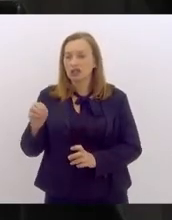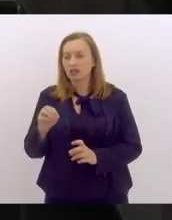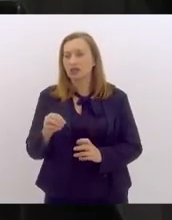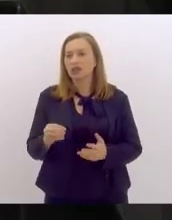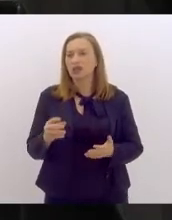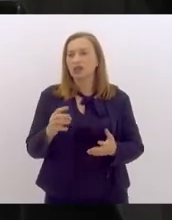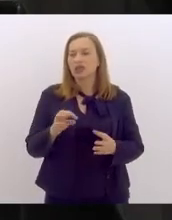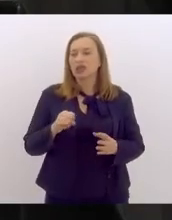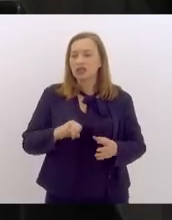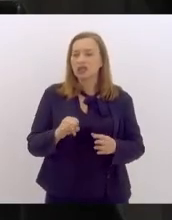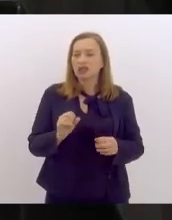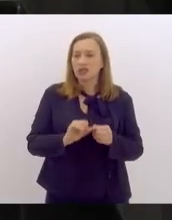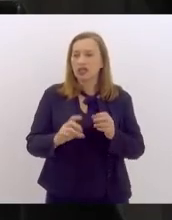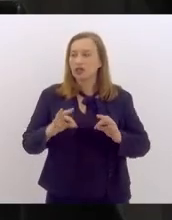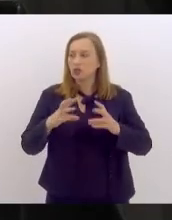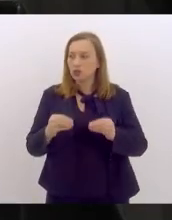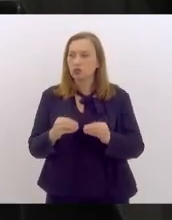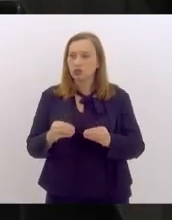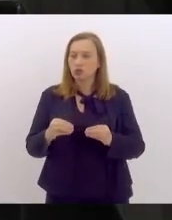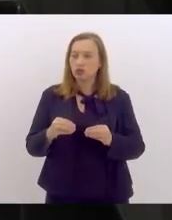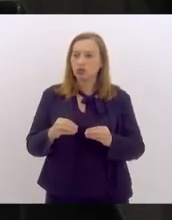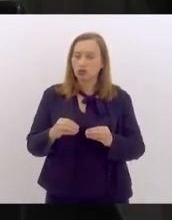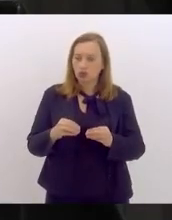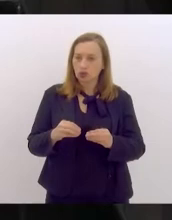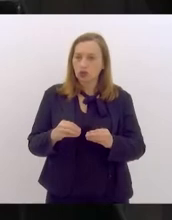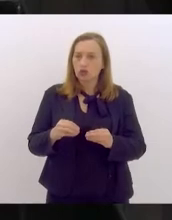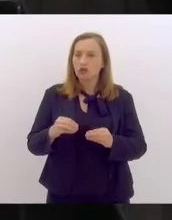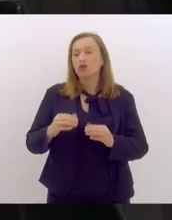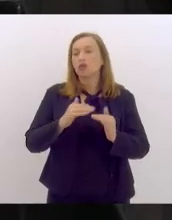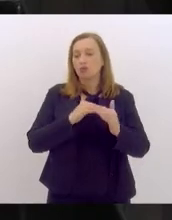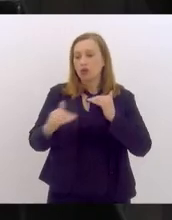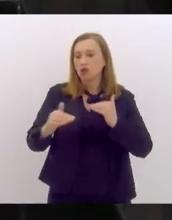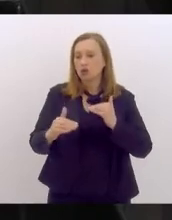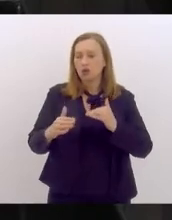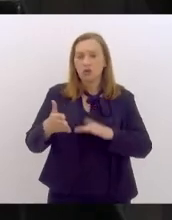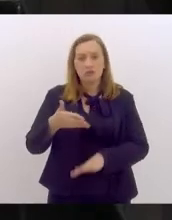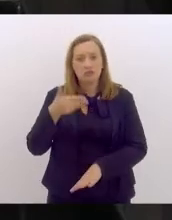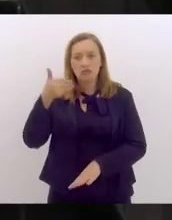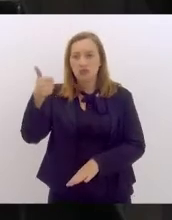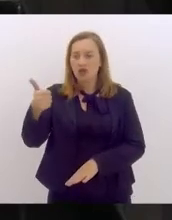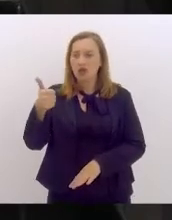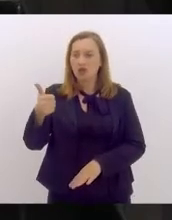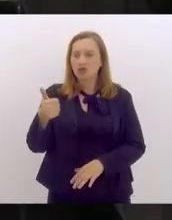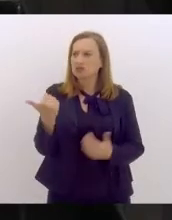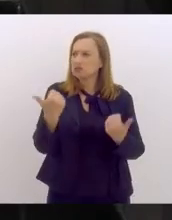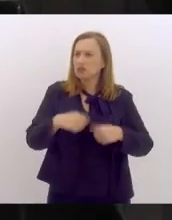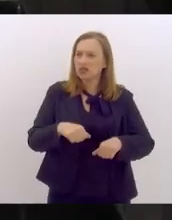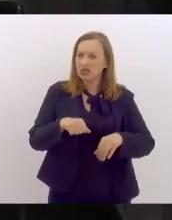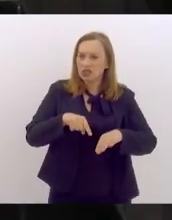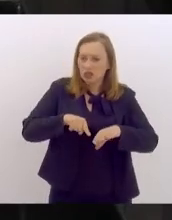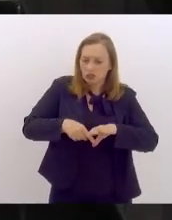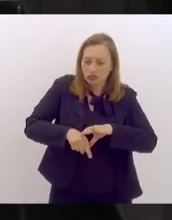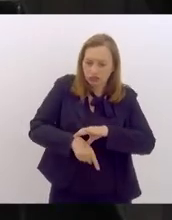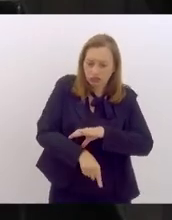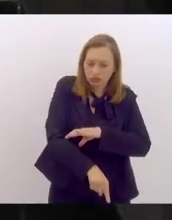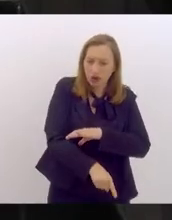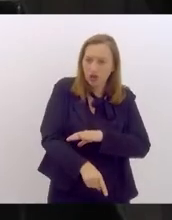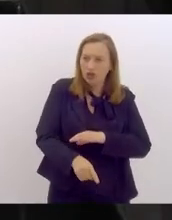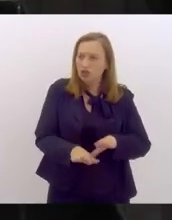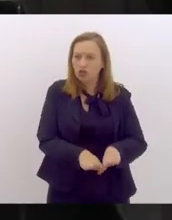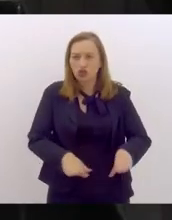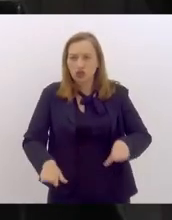prazo os trens do Rio de Janeiro vão ser verdadeiros metrô de superfície não precisa furar chão para fazer metrô na baixada não